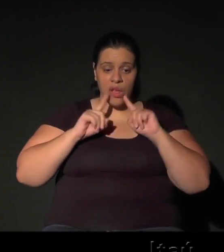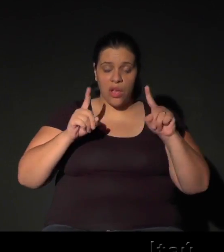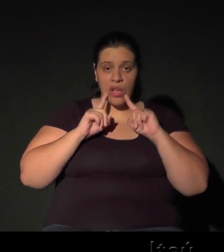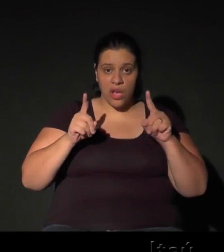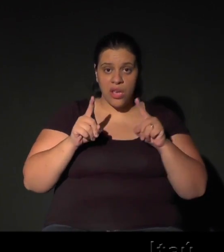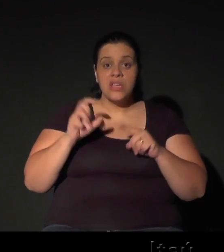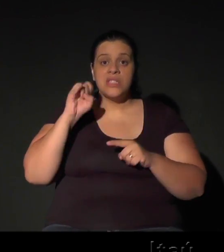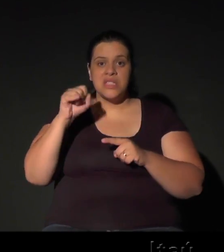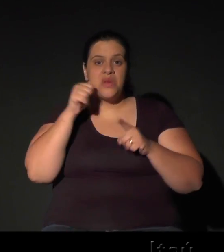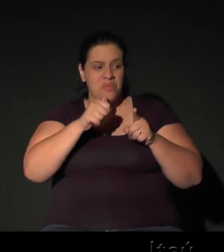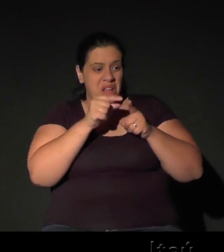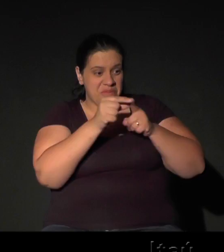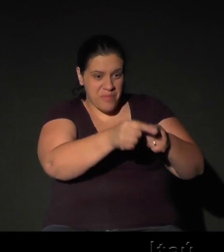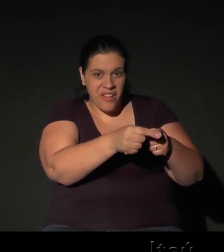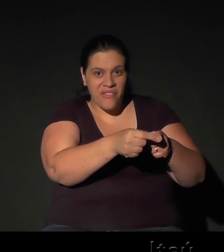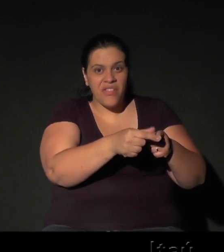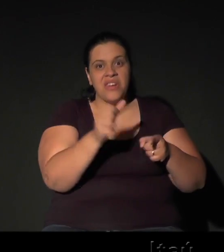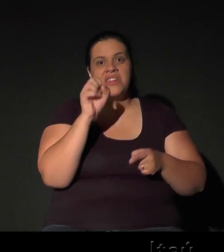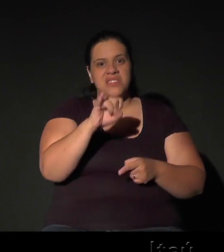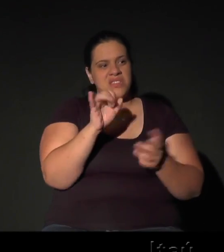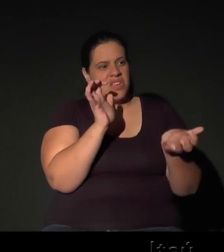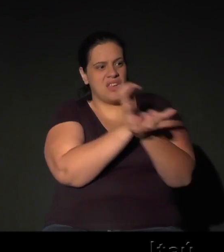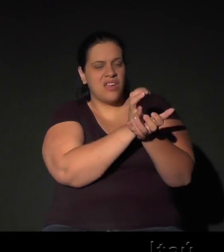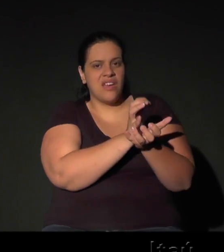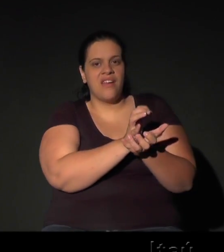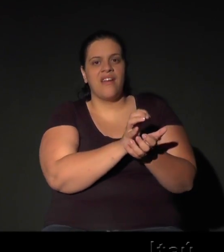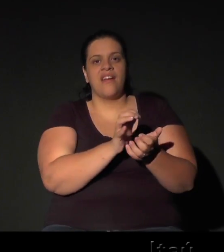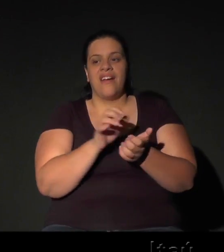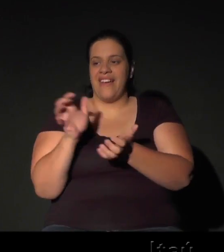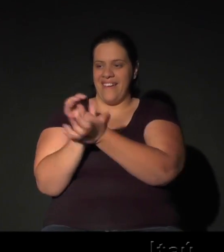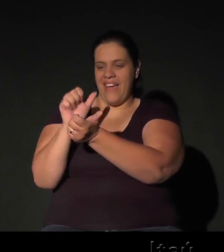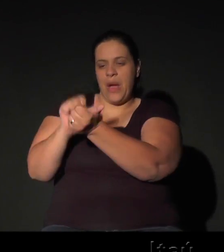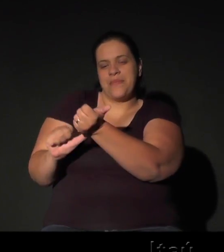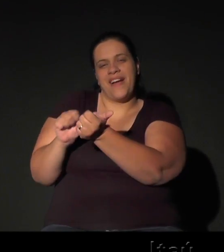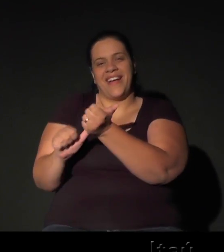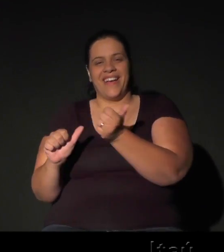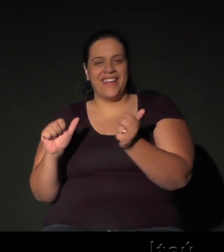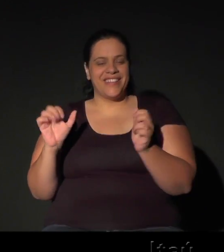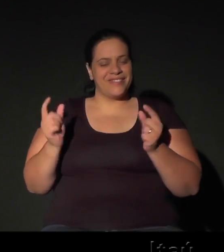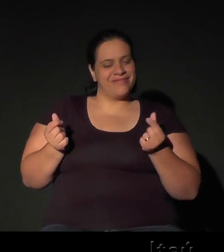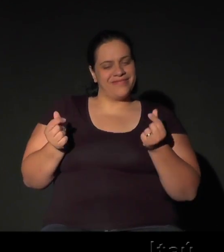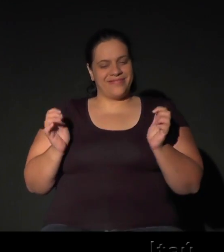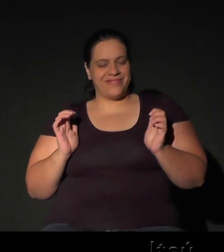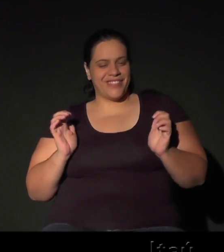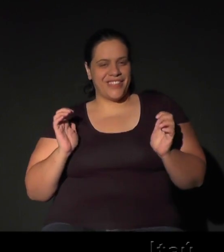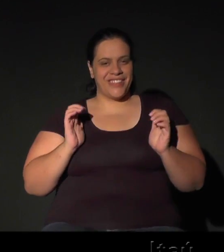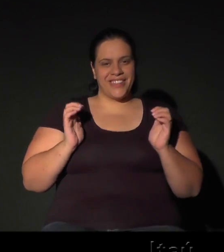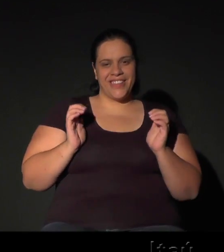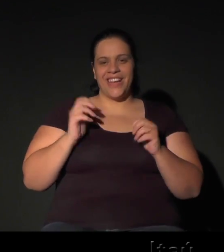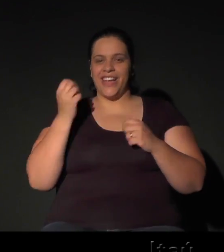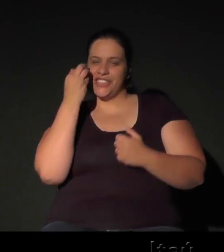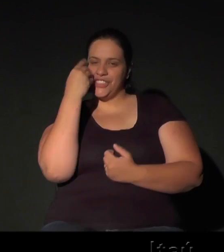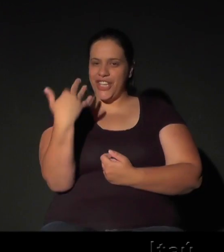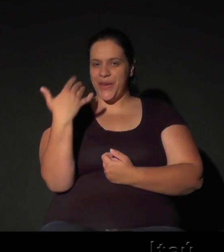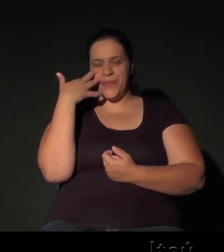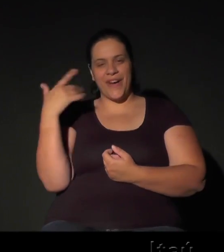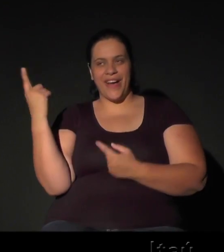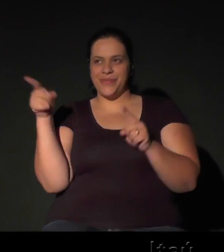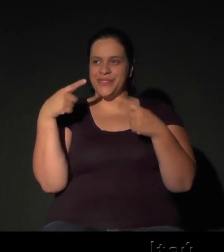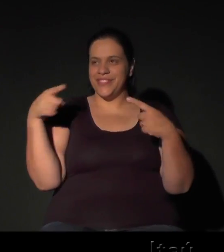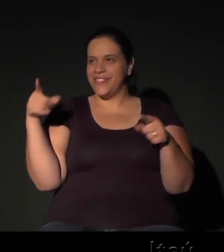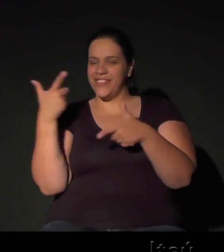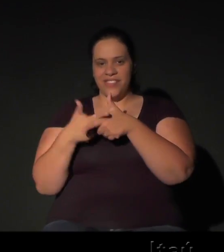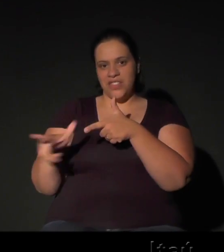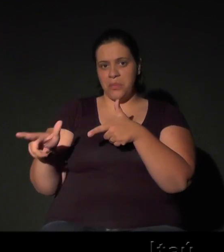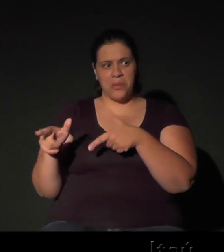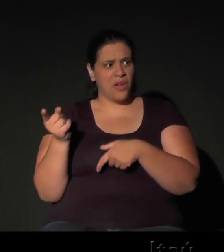que quando é a menina da Periferia Quando é a galerinha da Vila Madalena Cult Bacano Chico boar que não tem problema aí